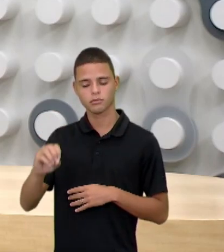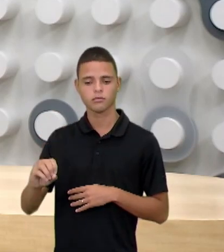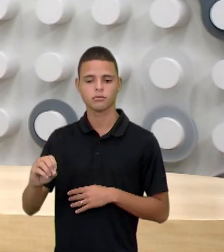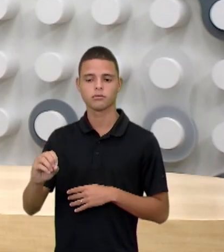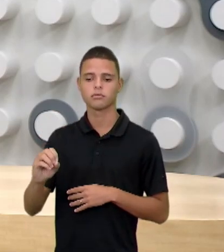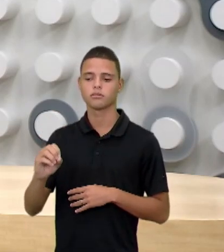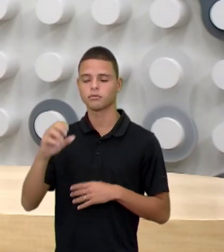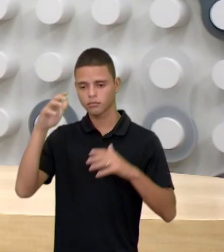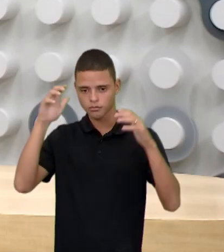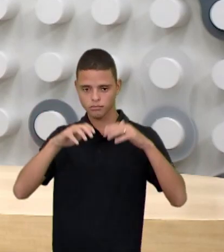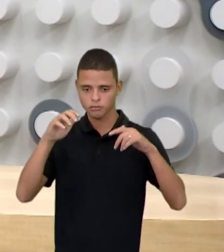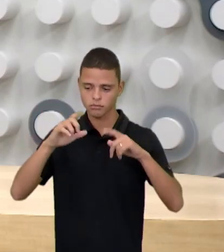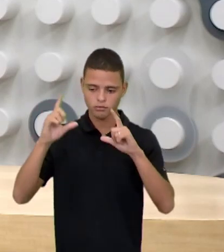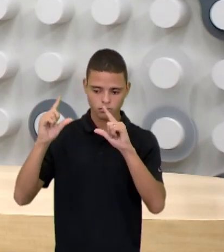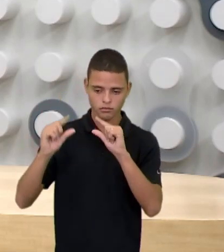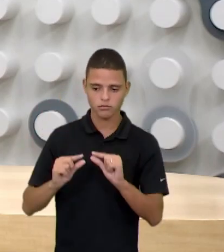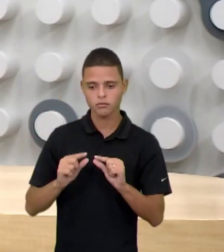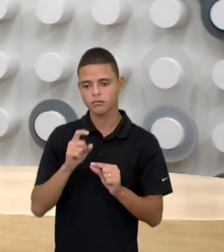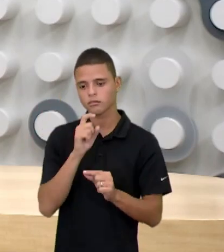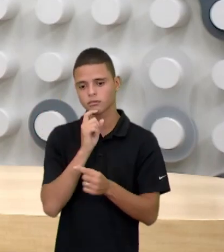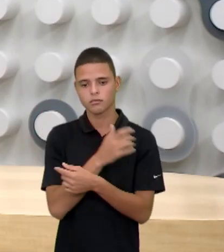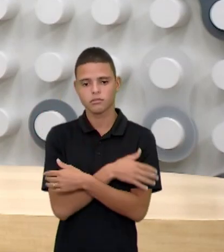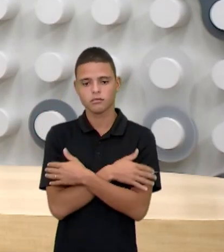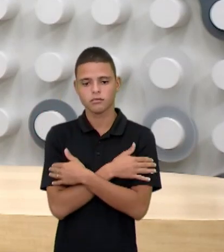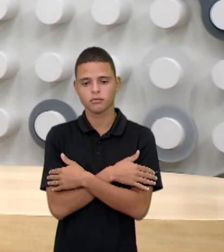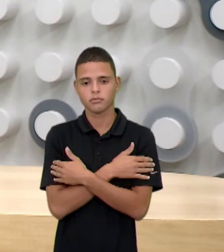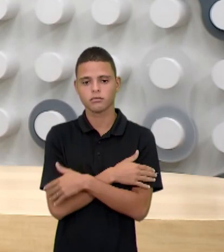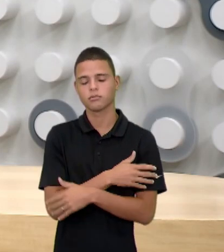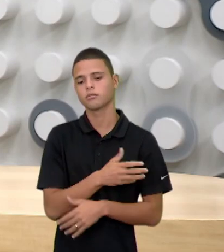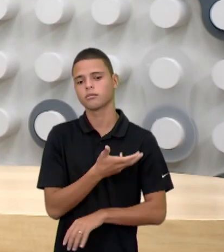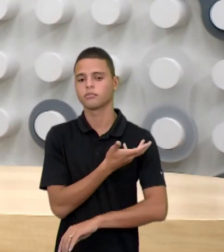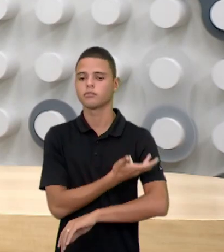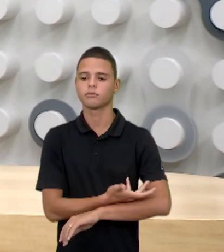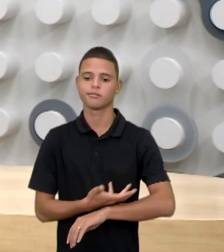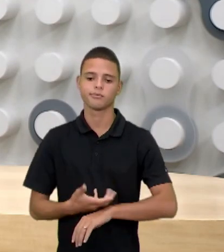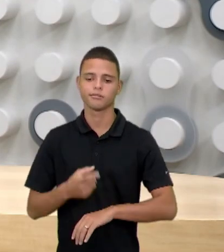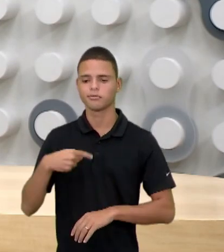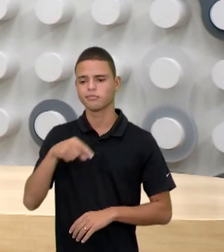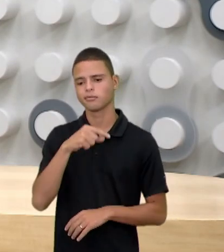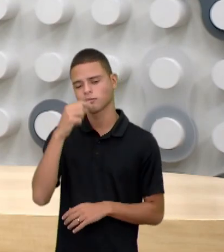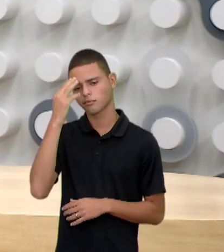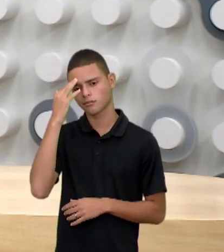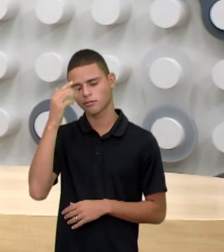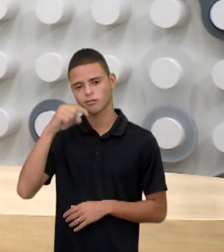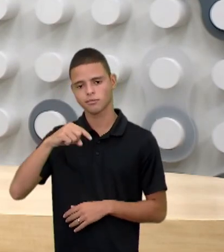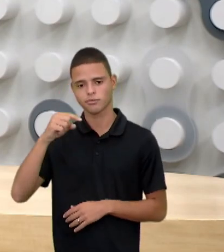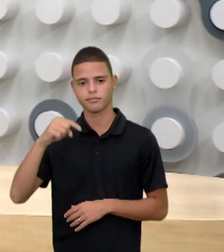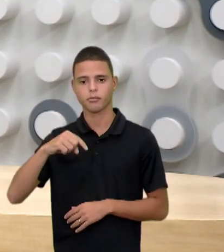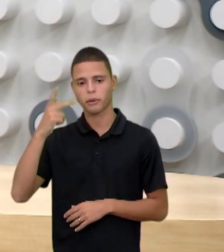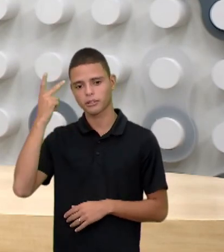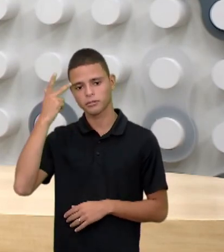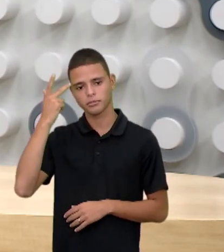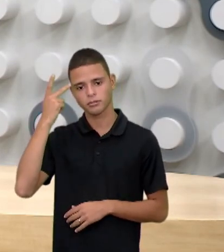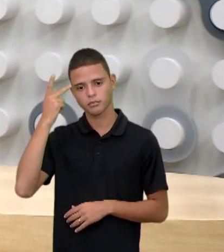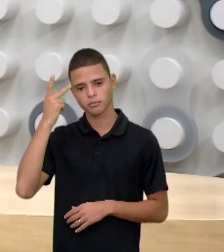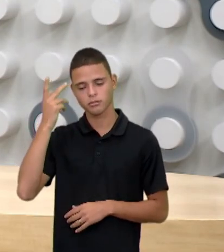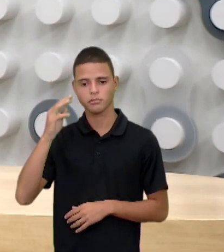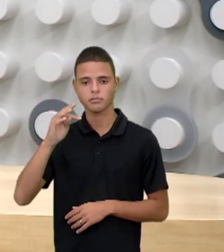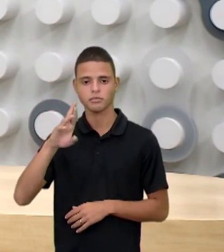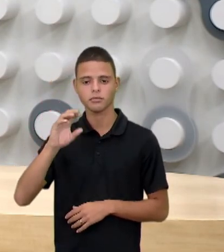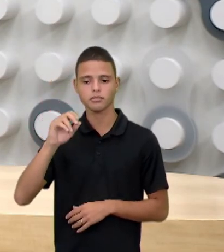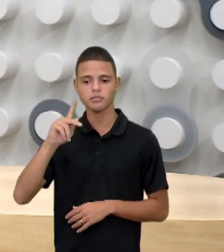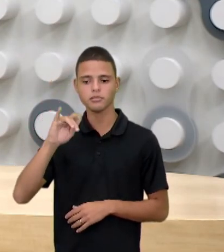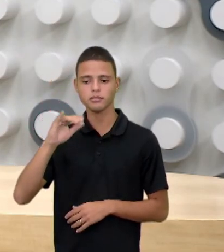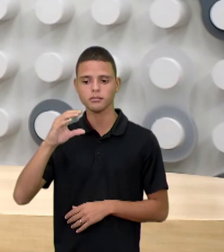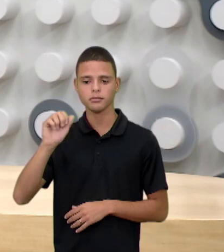água, né? A tendência é que no inverno seja um período seco, e a gente sabe que em São Paulo, que é uma região tropical,